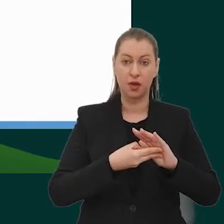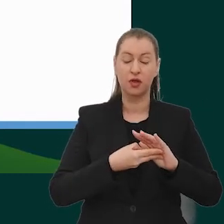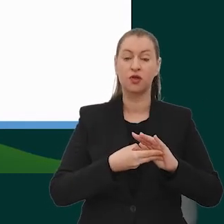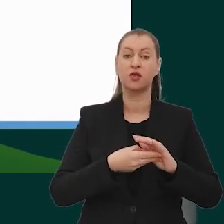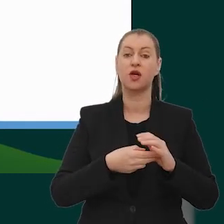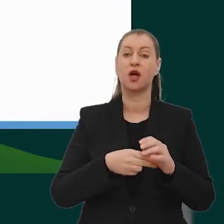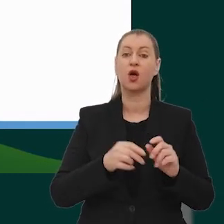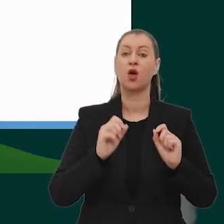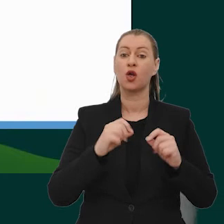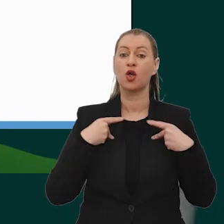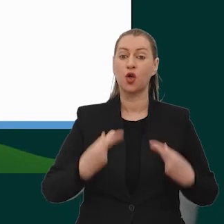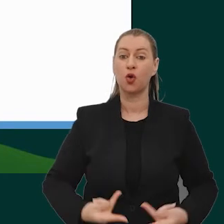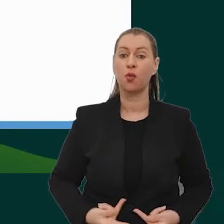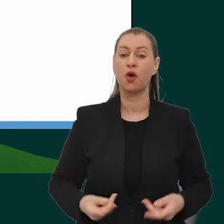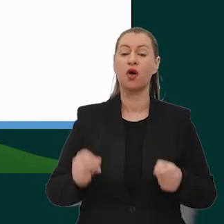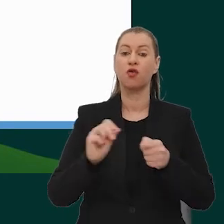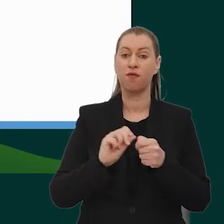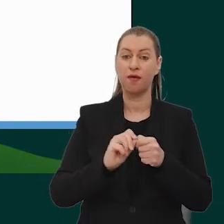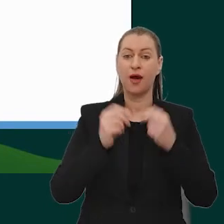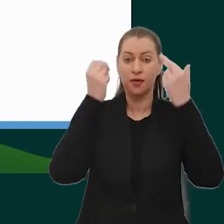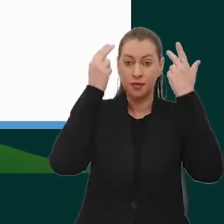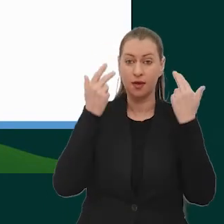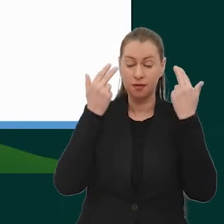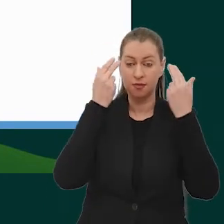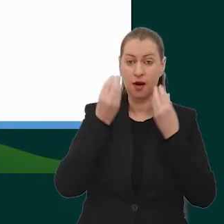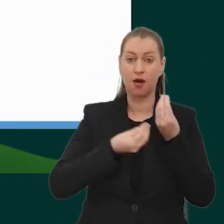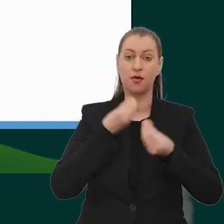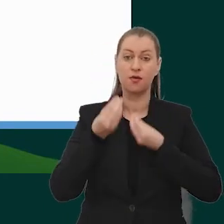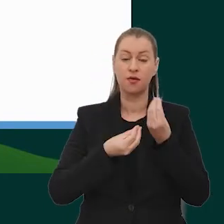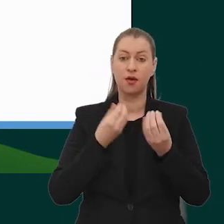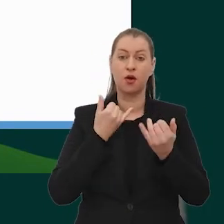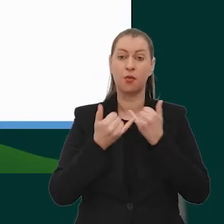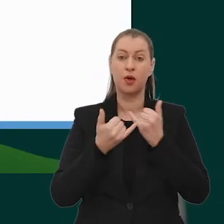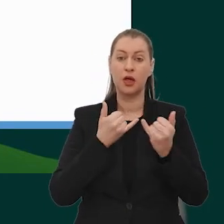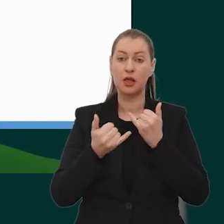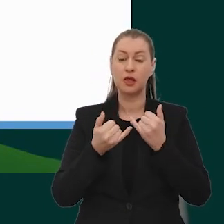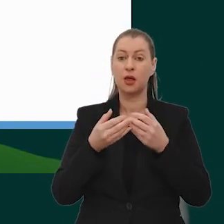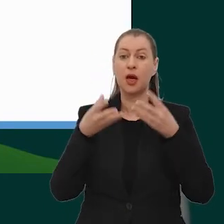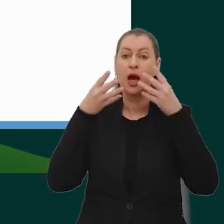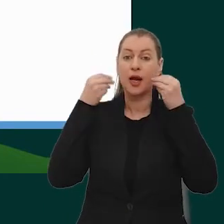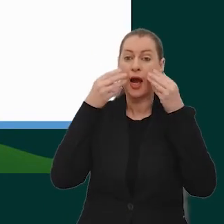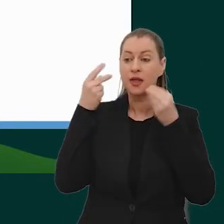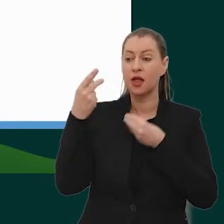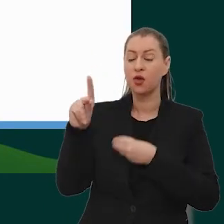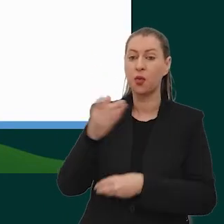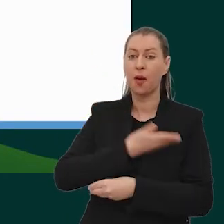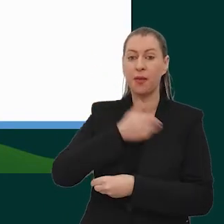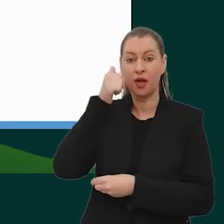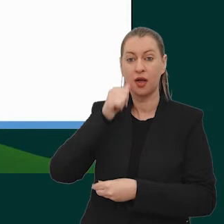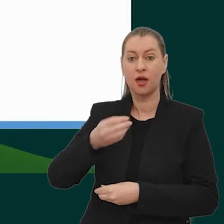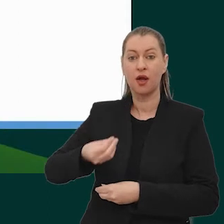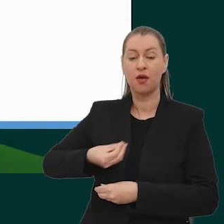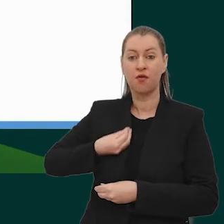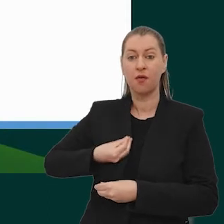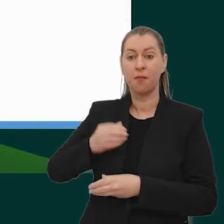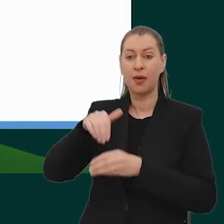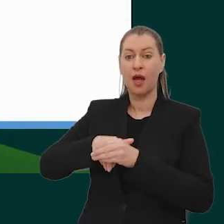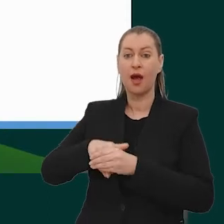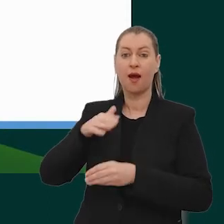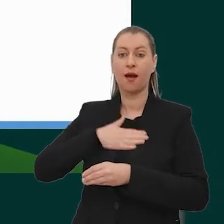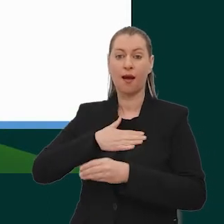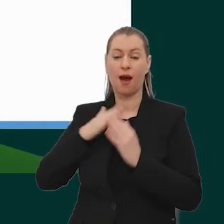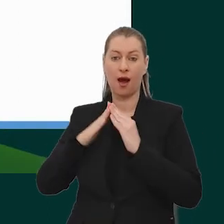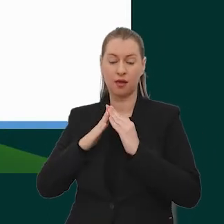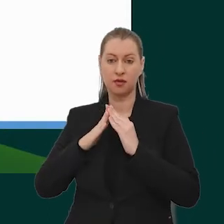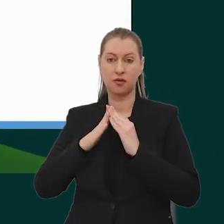relações que o ser humano faz naturalmente. Ou um outro exemplo, a gata da sua amiga esteve em minha casa. Totalmente ambíguo, porque se você não